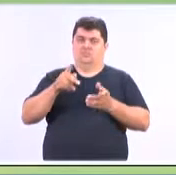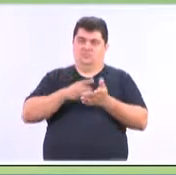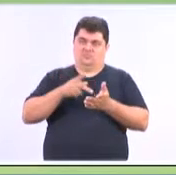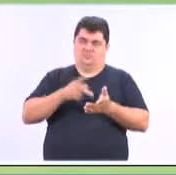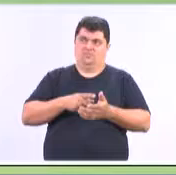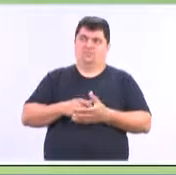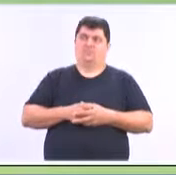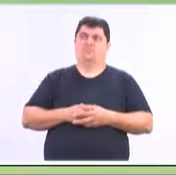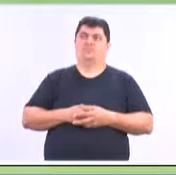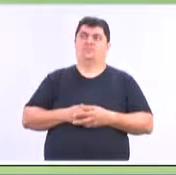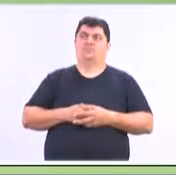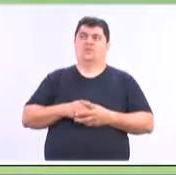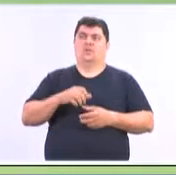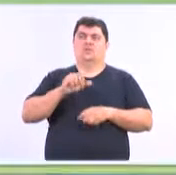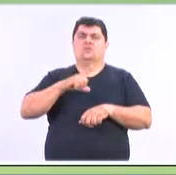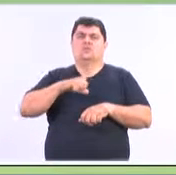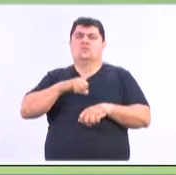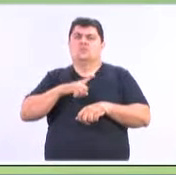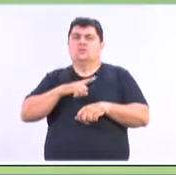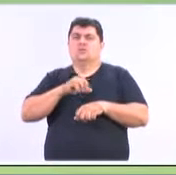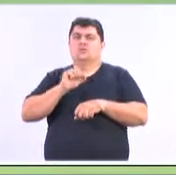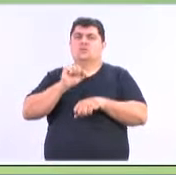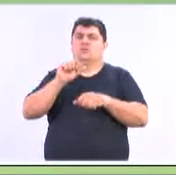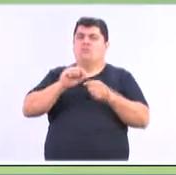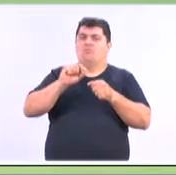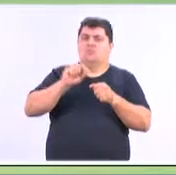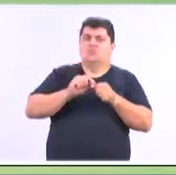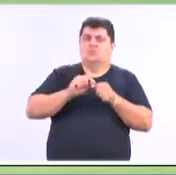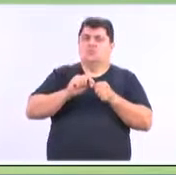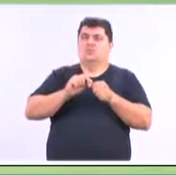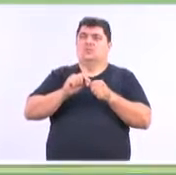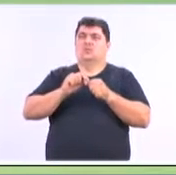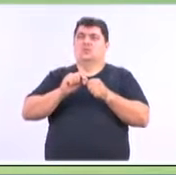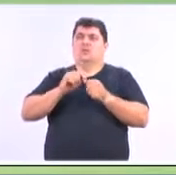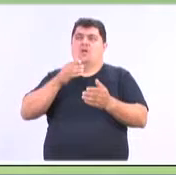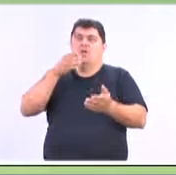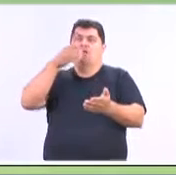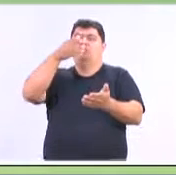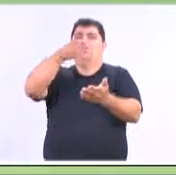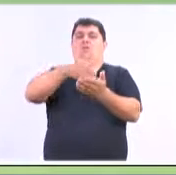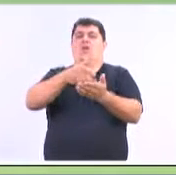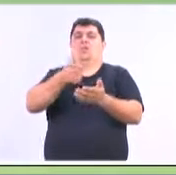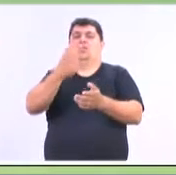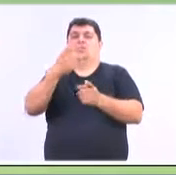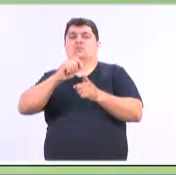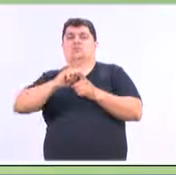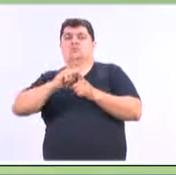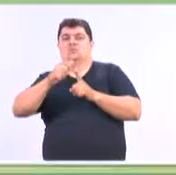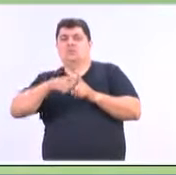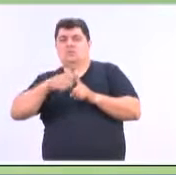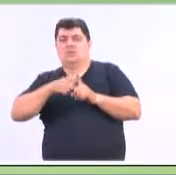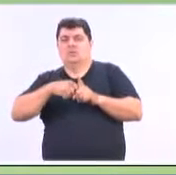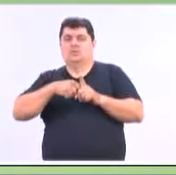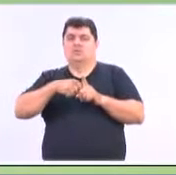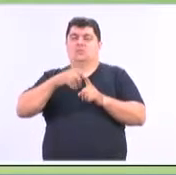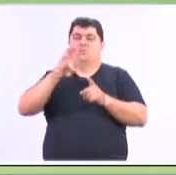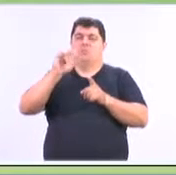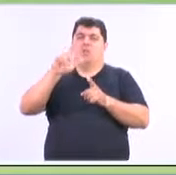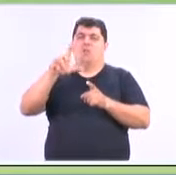né? Espera-se que seja realizado até 12 meses após a data do balanço,